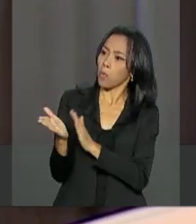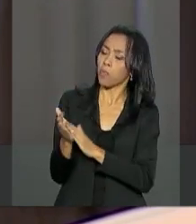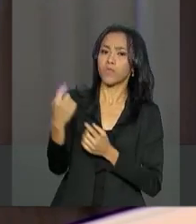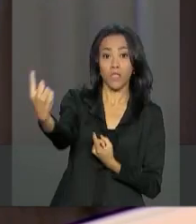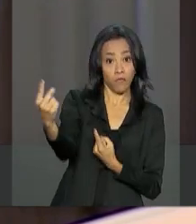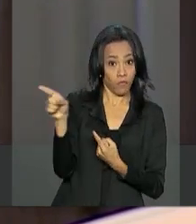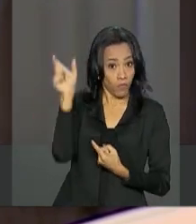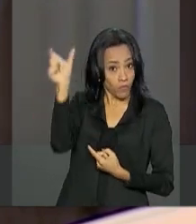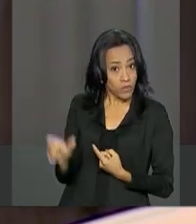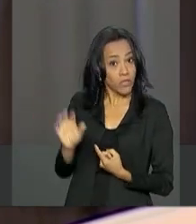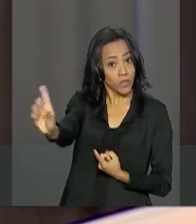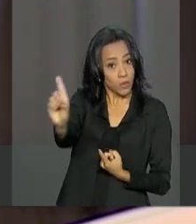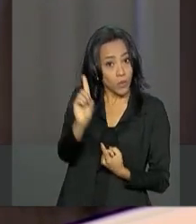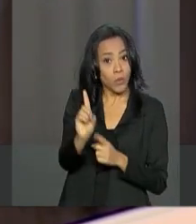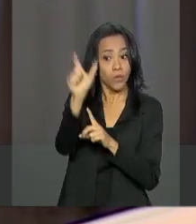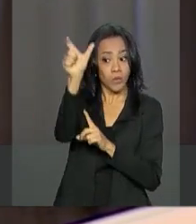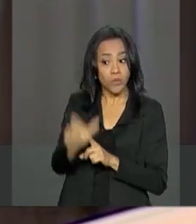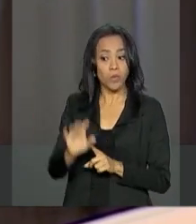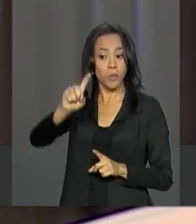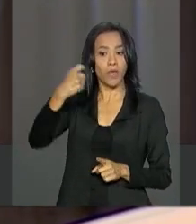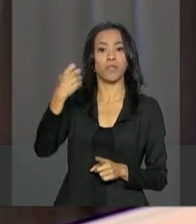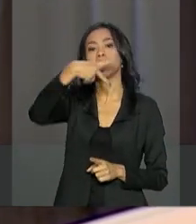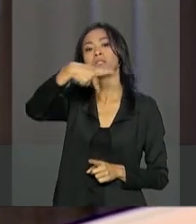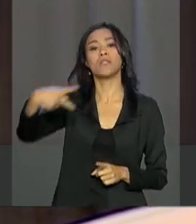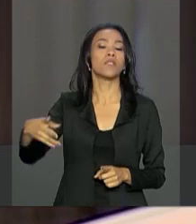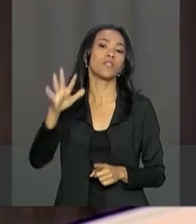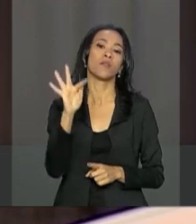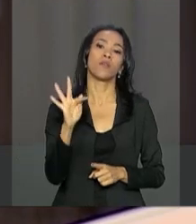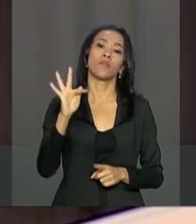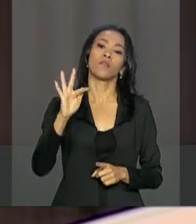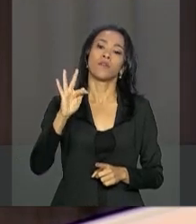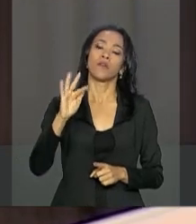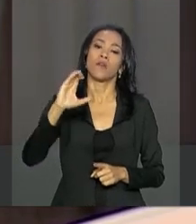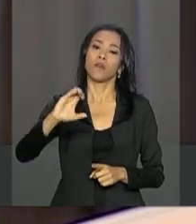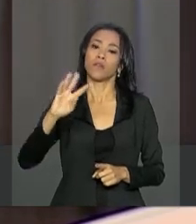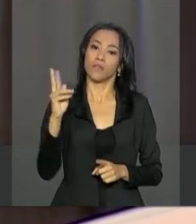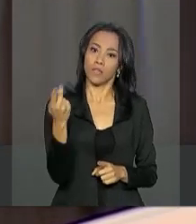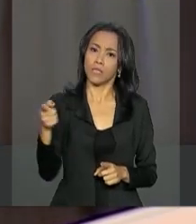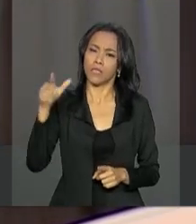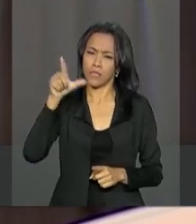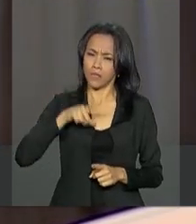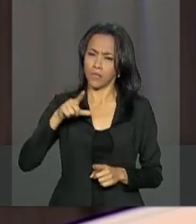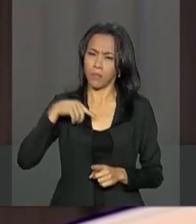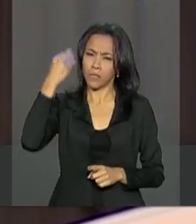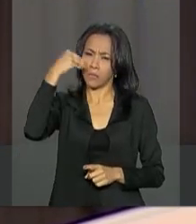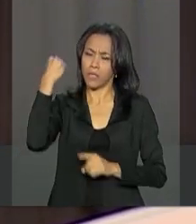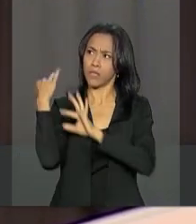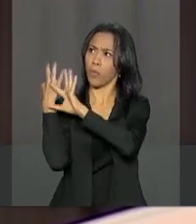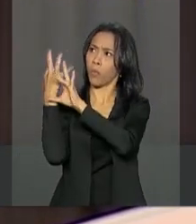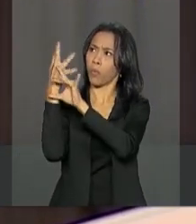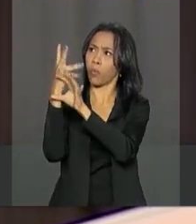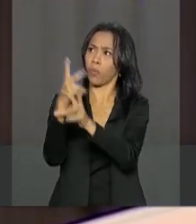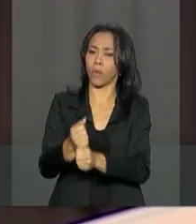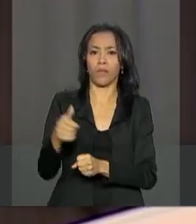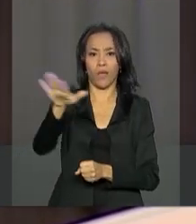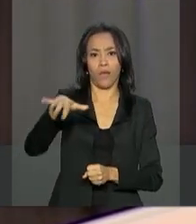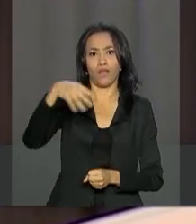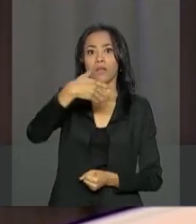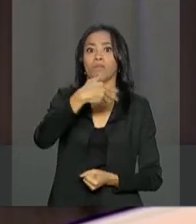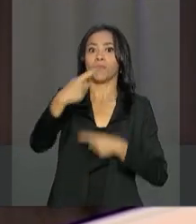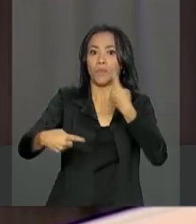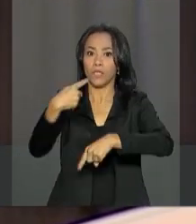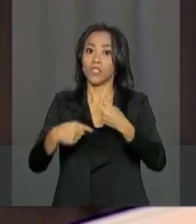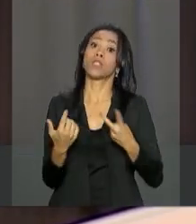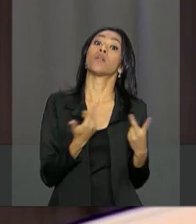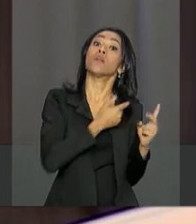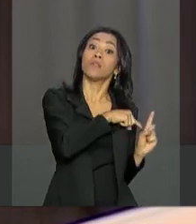uma vivência política extraordinária, e volto a dizer, transmitirá isso a todos. De igual maneira, Joaquim Falcão, sob